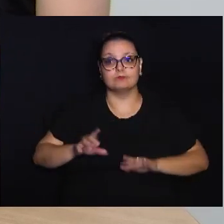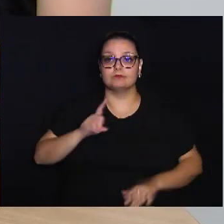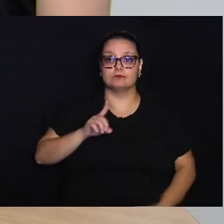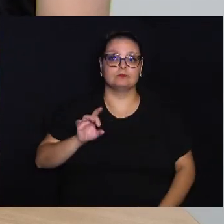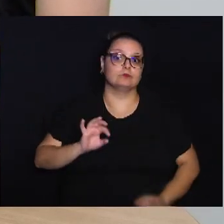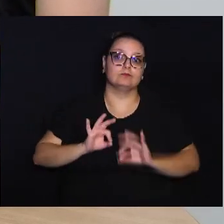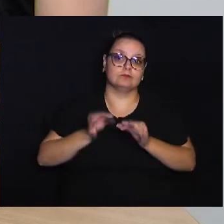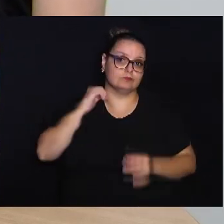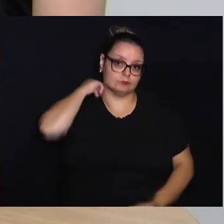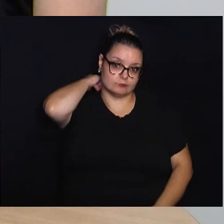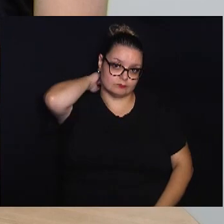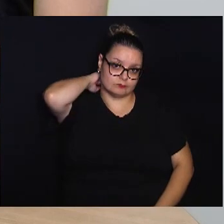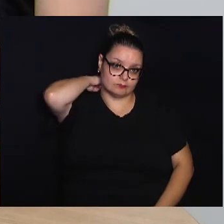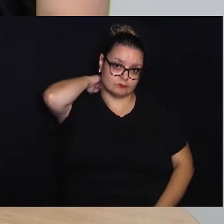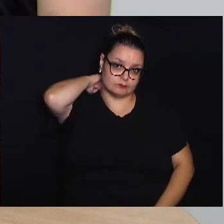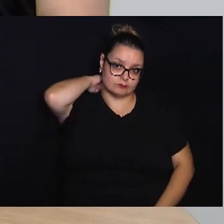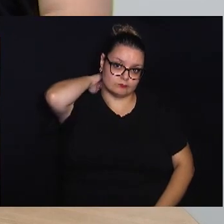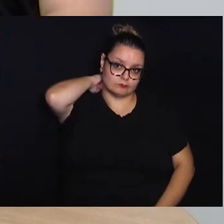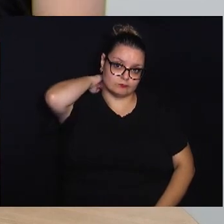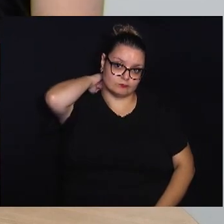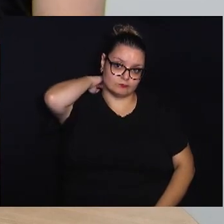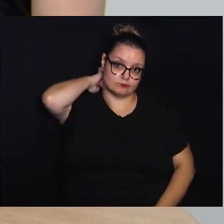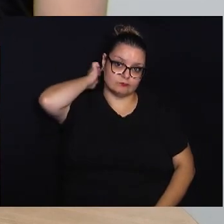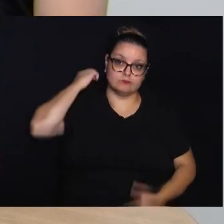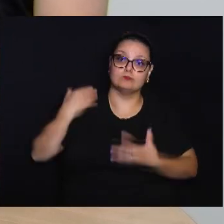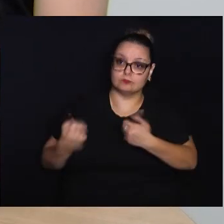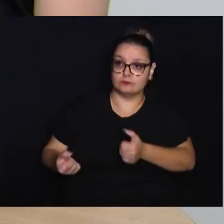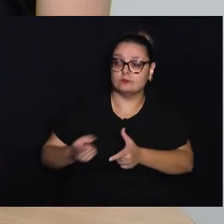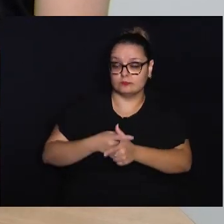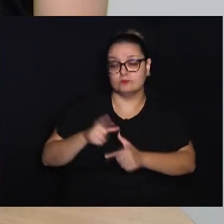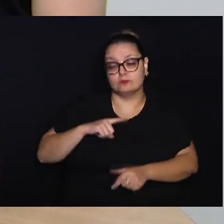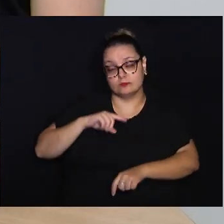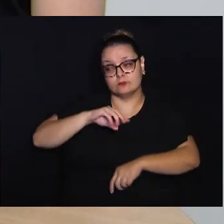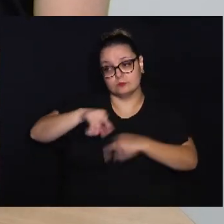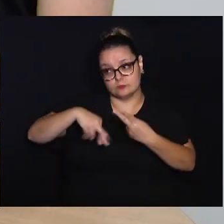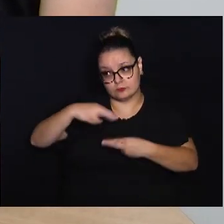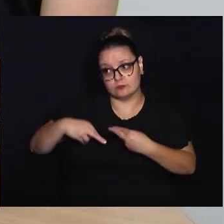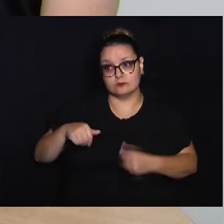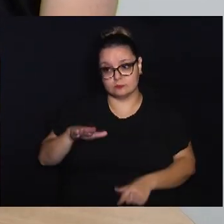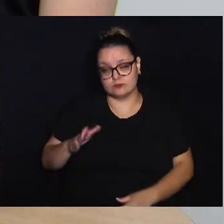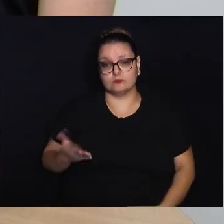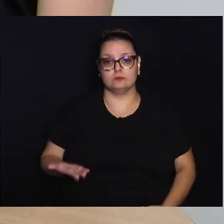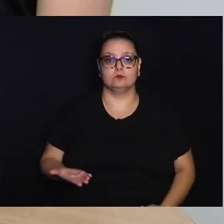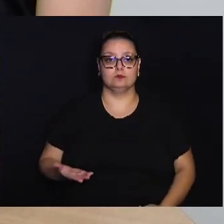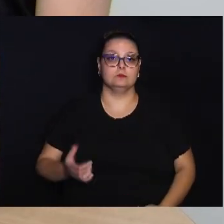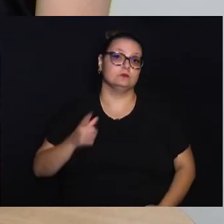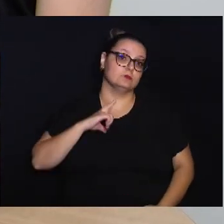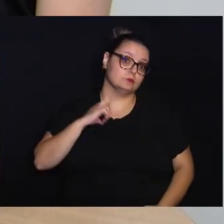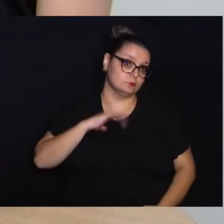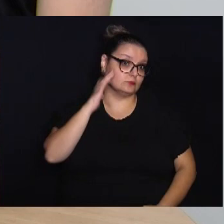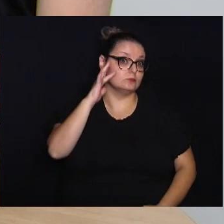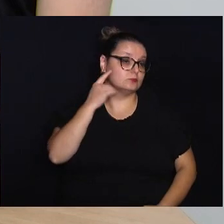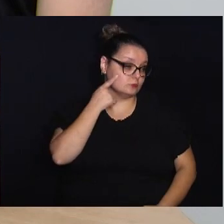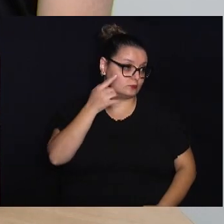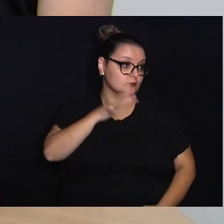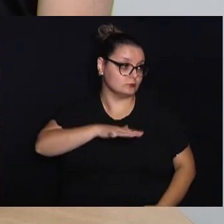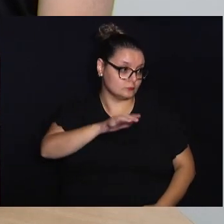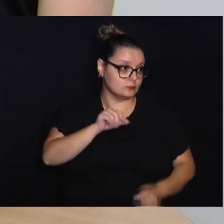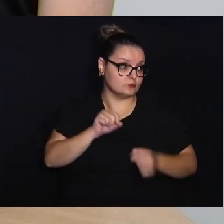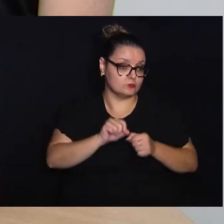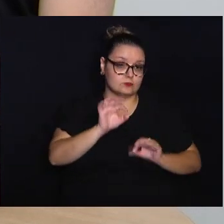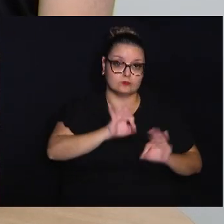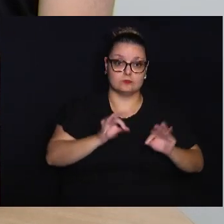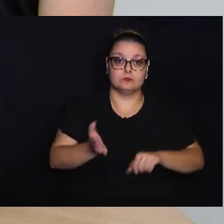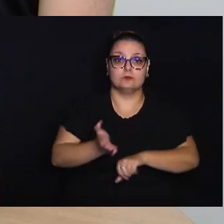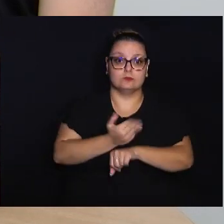é simplesmente vou assumir uma dívida agora, tem mais coisa envolvida. E para quem, igual a gente falou, para quem tem esse sonho, o ideal